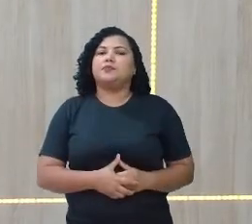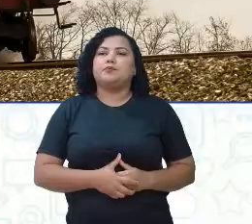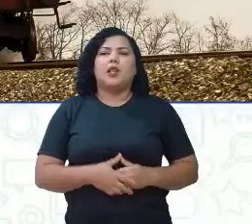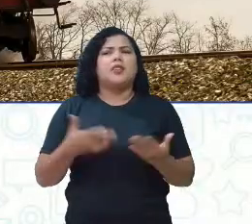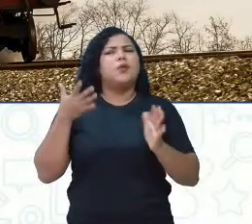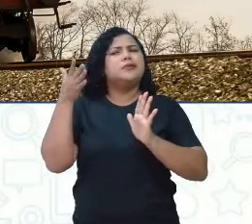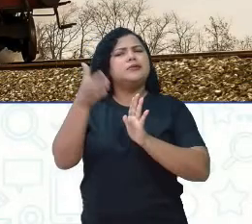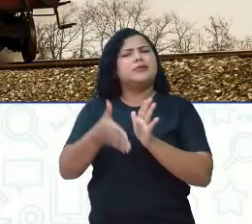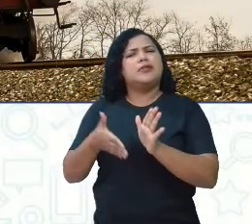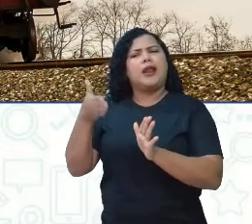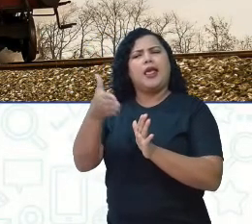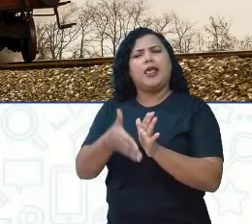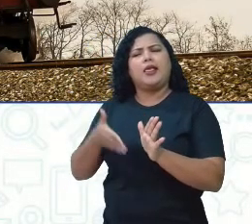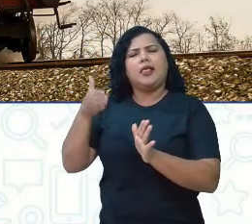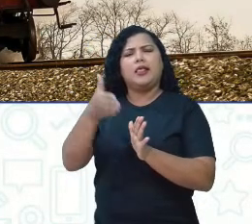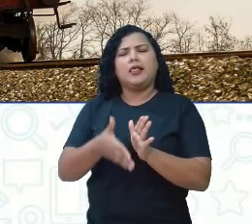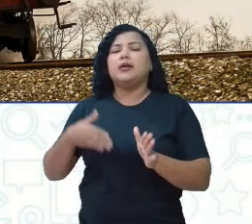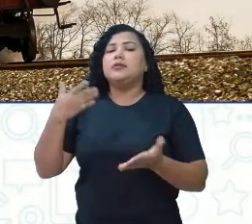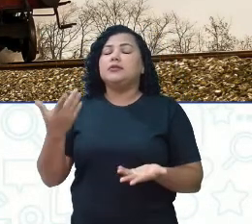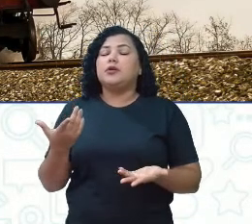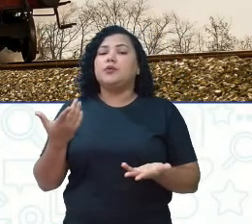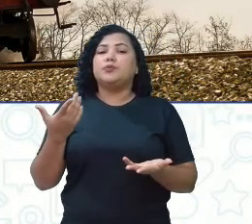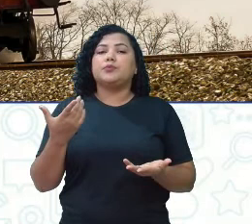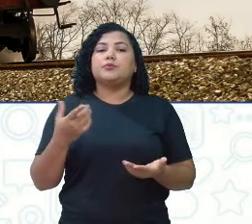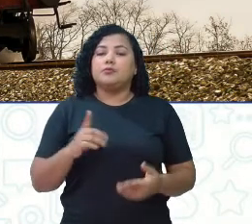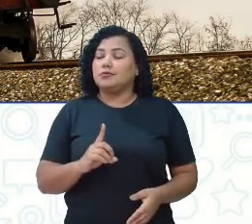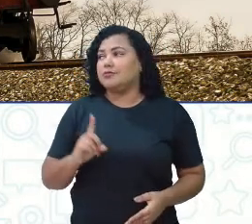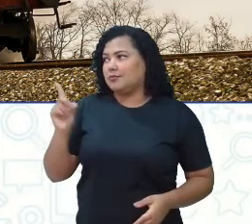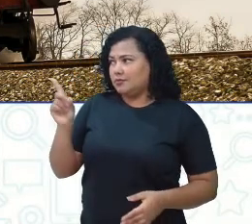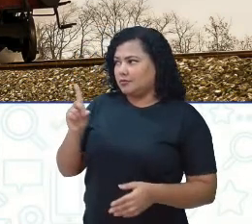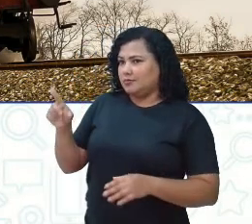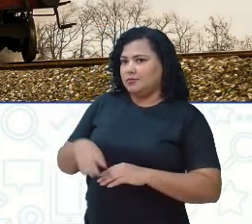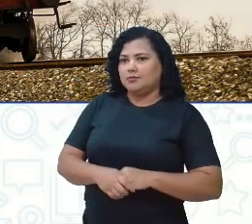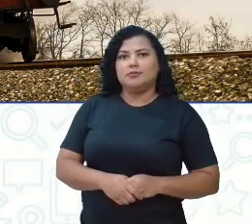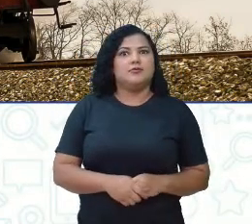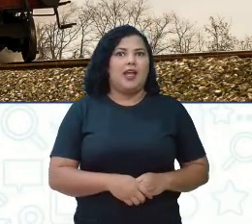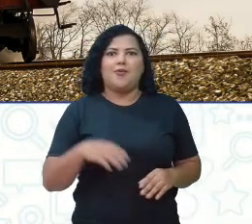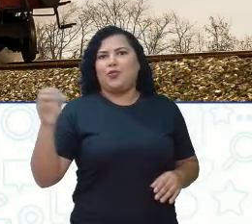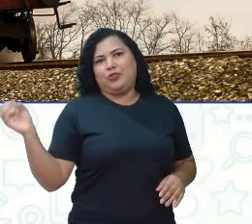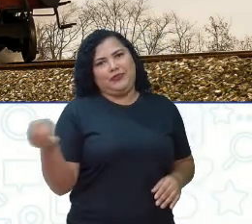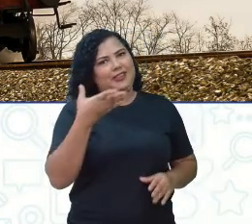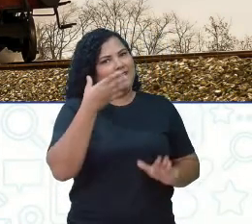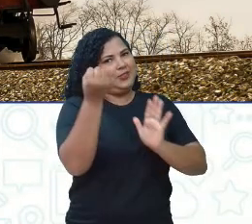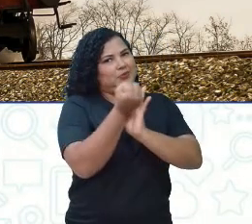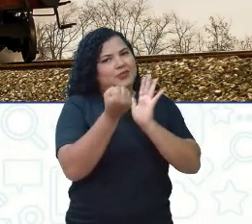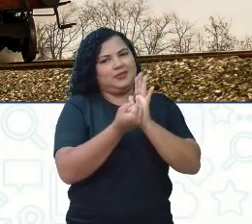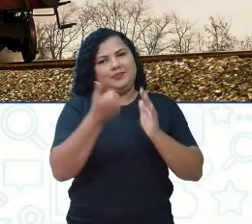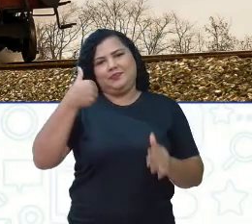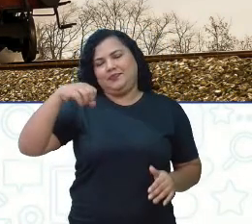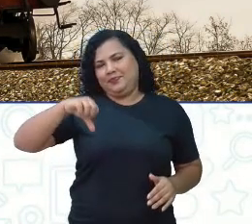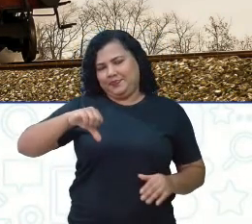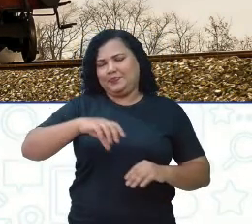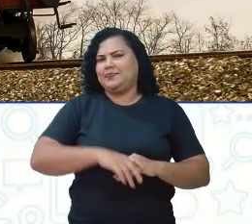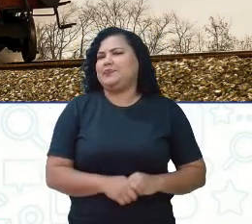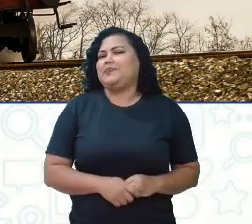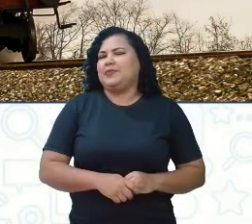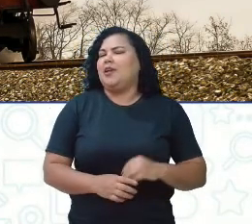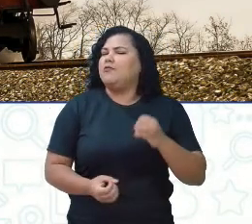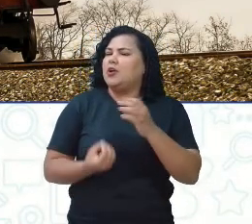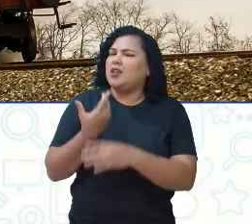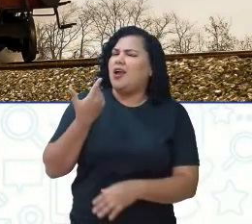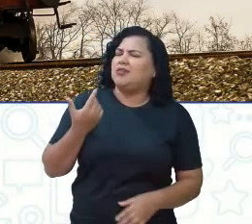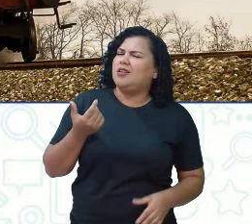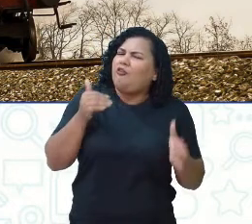trem, gente, os trens foram, né, a grande novidade do século XIX. A máquina que foi desenvolvida já no finalzinho do